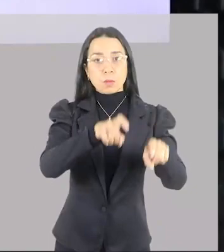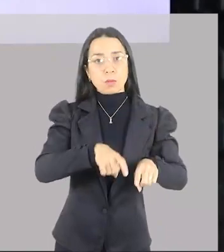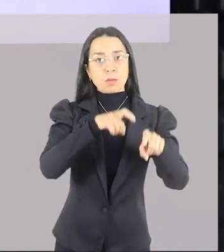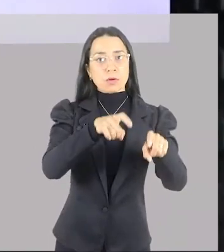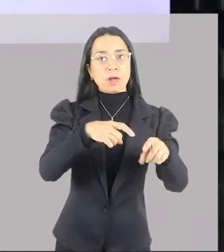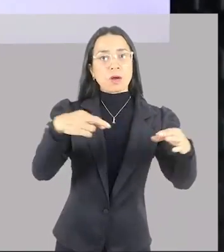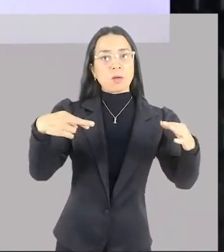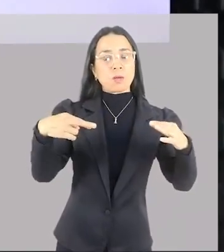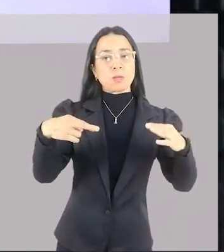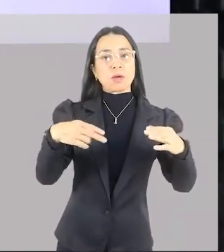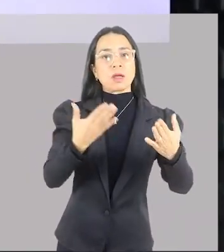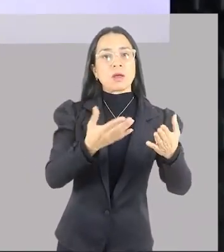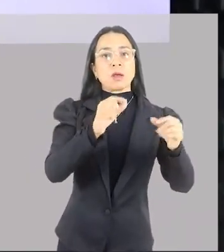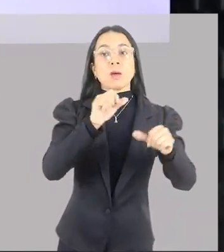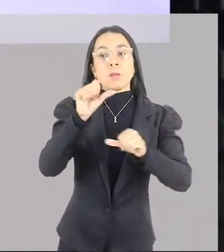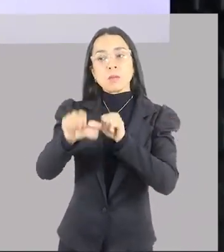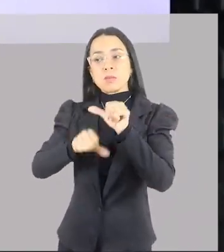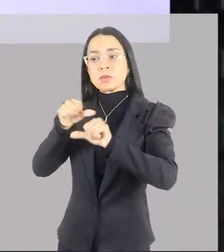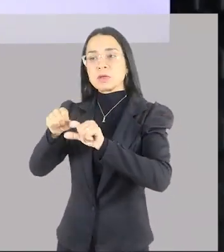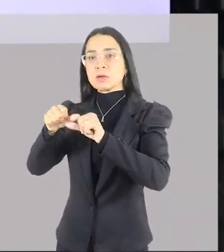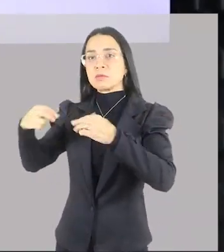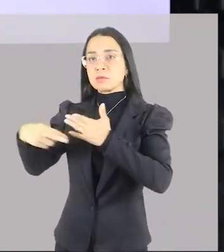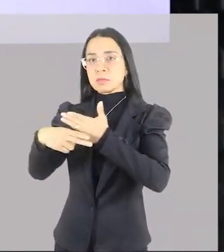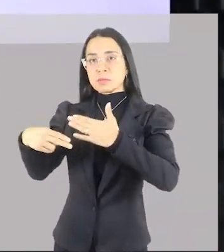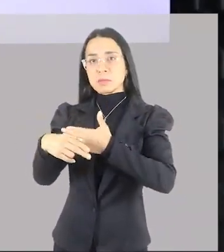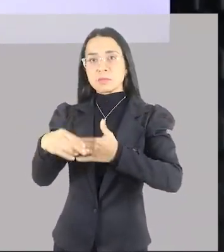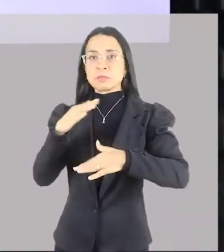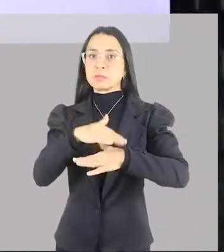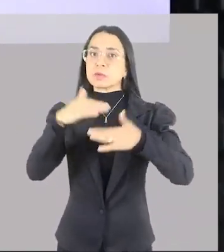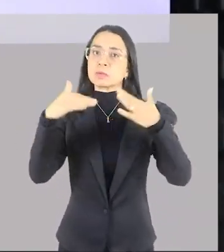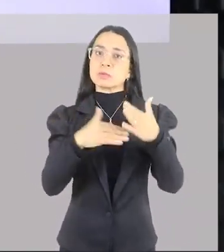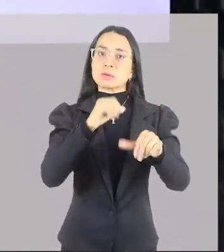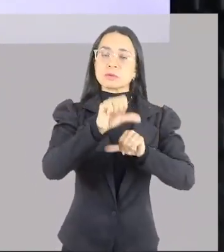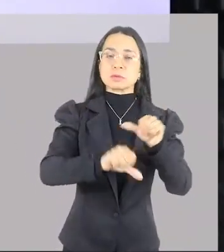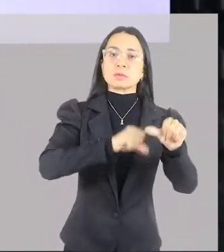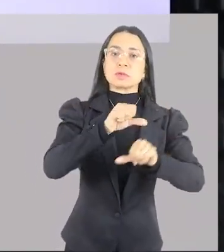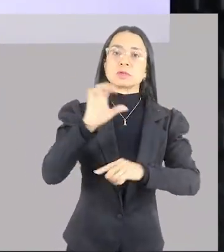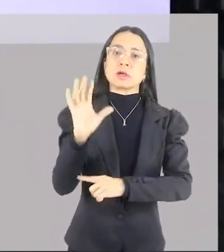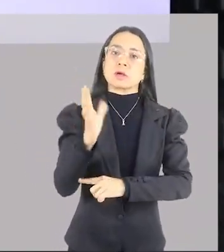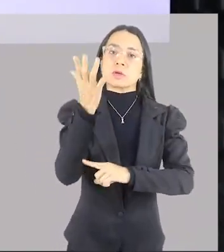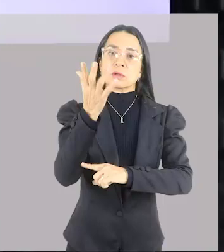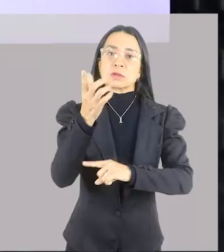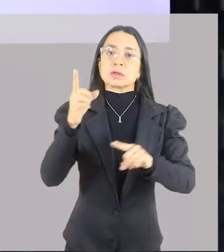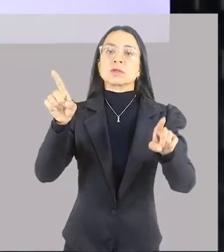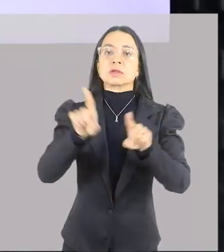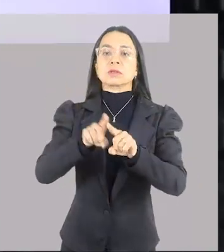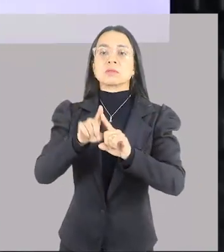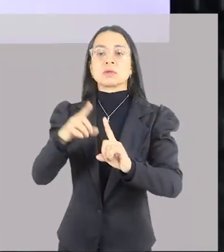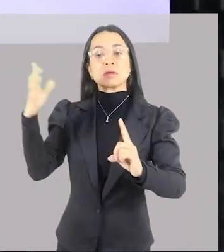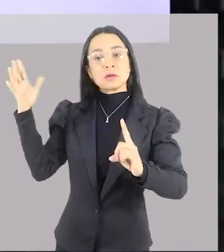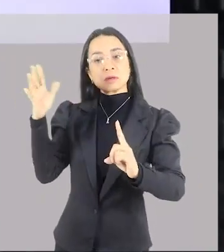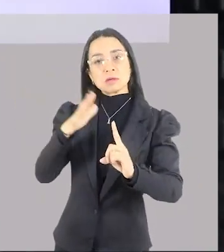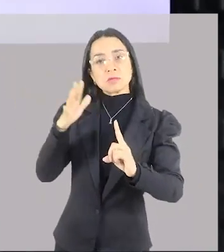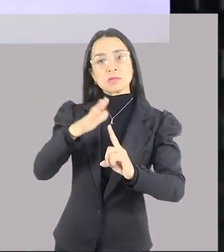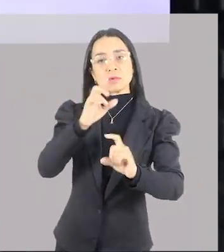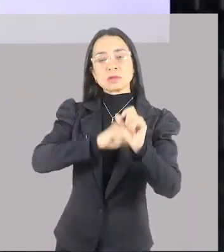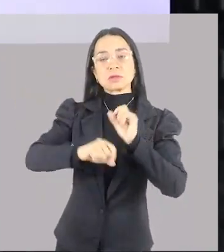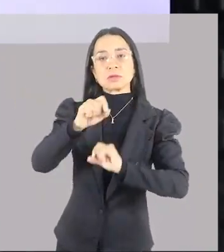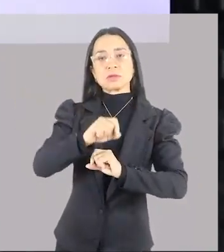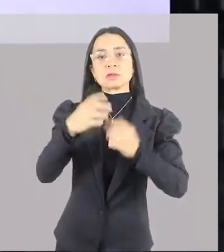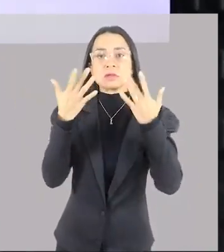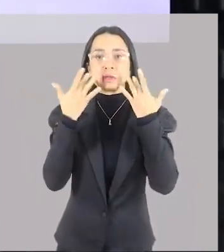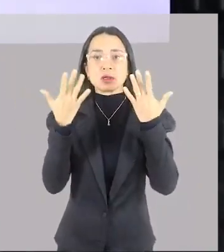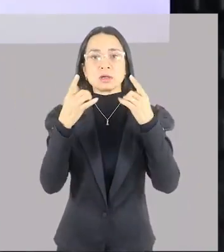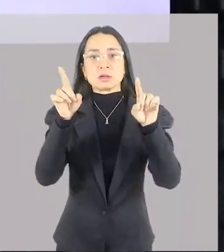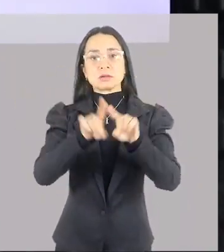Então, todas essas alterações, elas vão acontecendo e isso também se reflete diretamente na arte, se refere diretamente